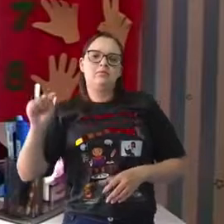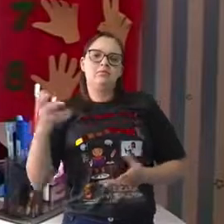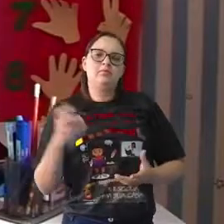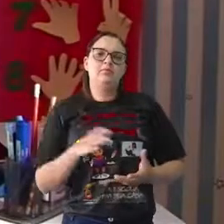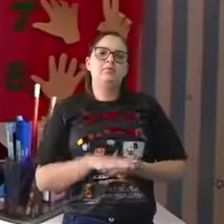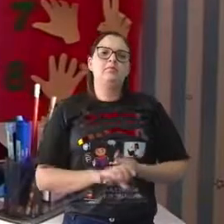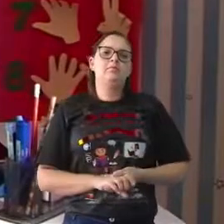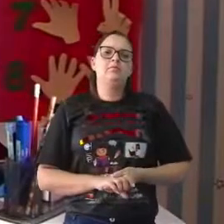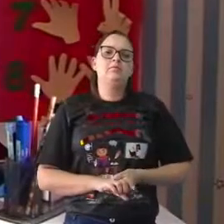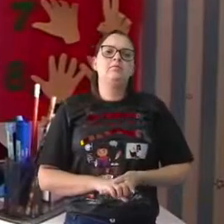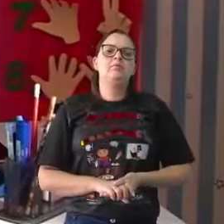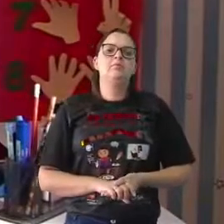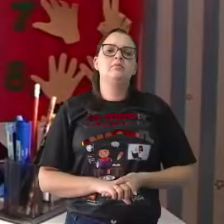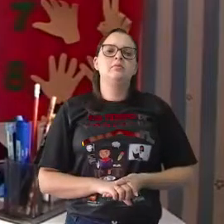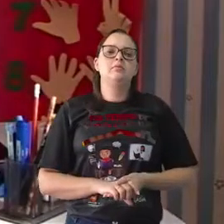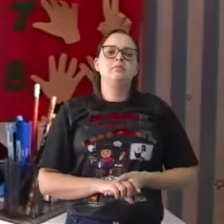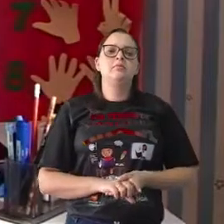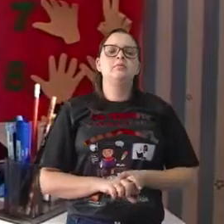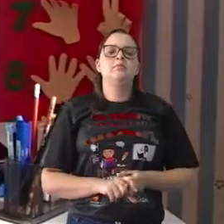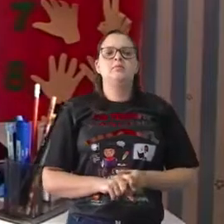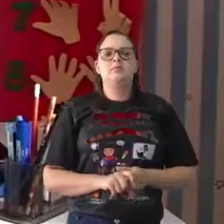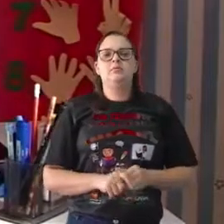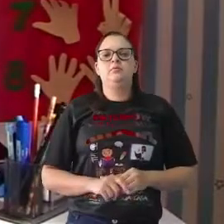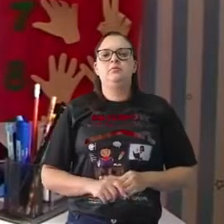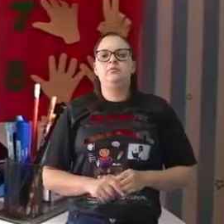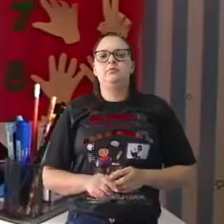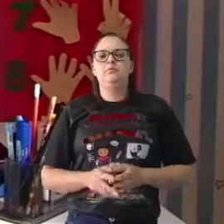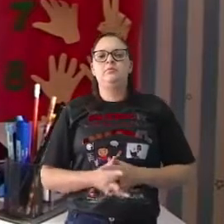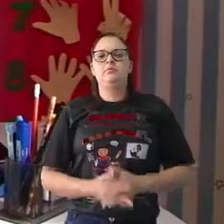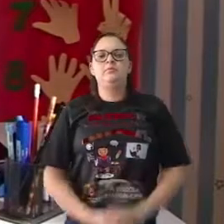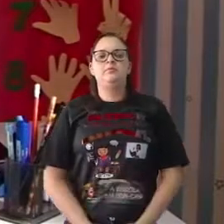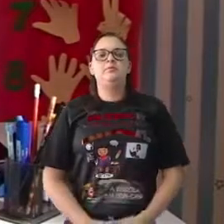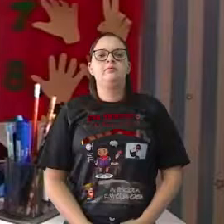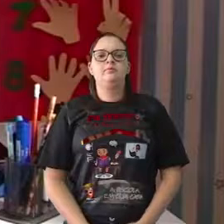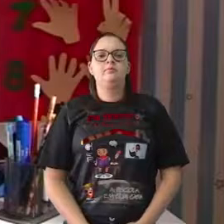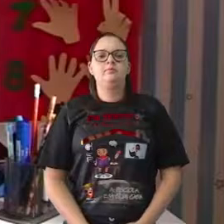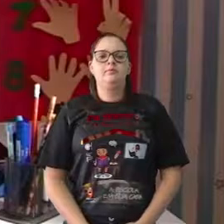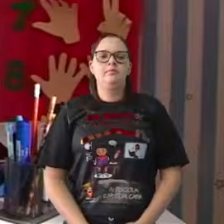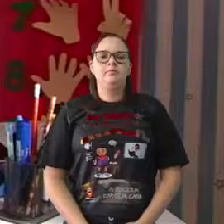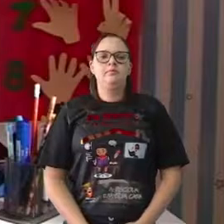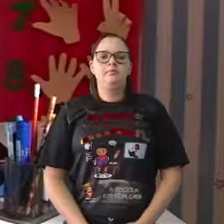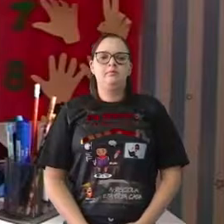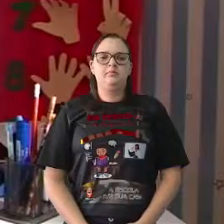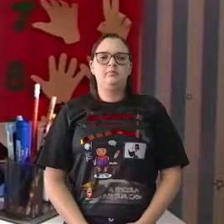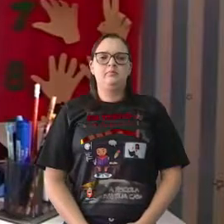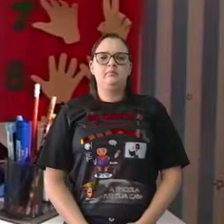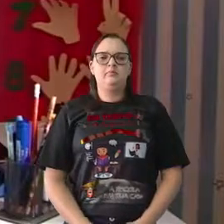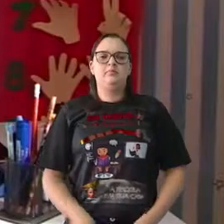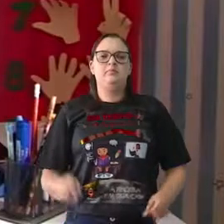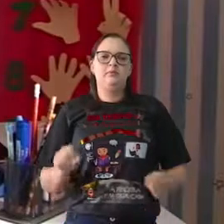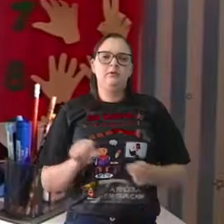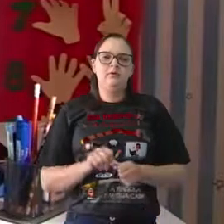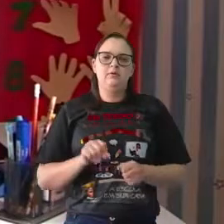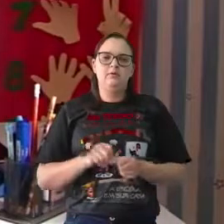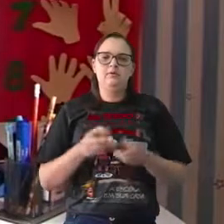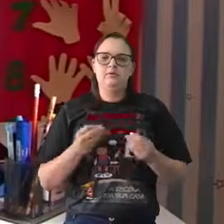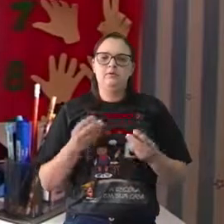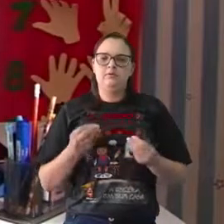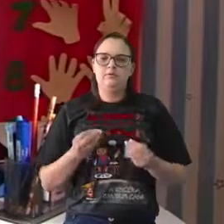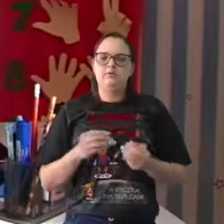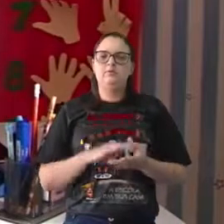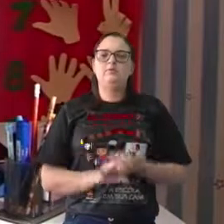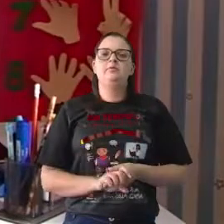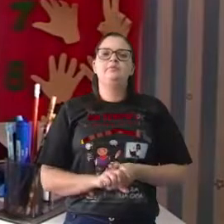utilização de hormônios, principalmente esse hormônio do crescimento, tá certo? E aí ele age muito durante a puberdade